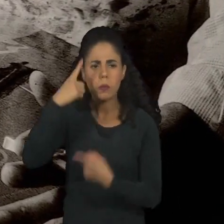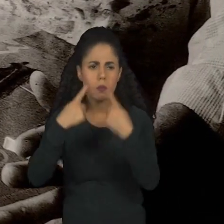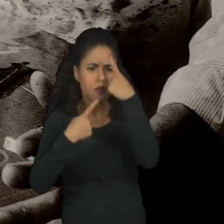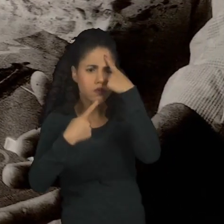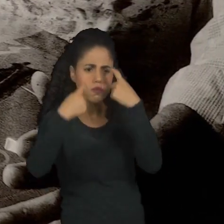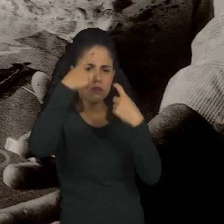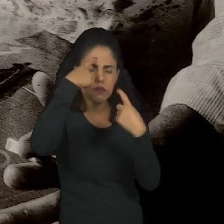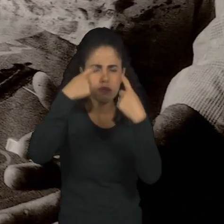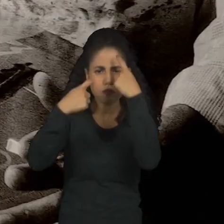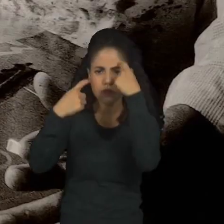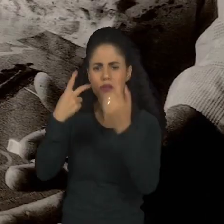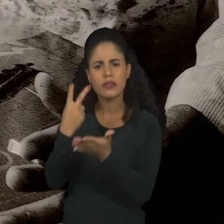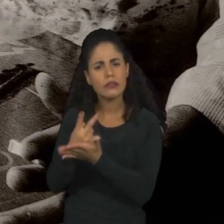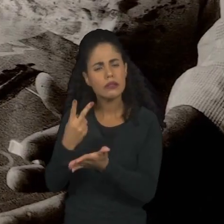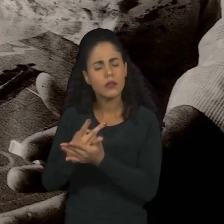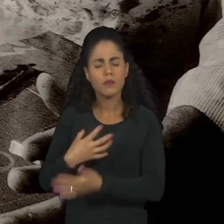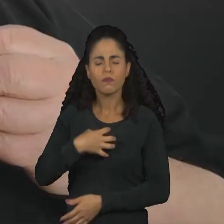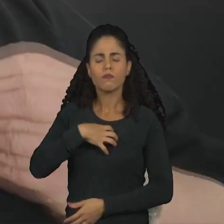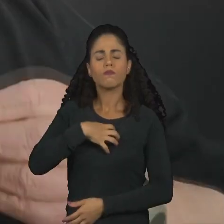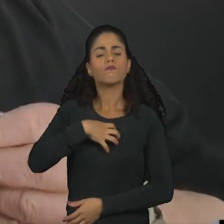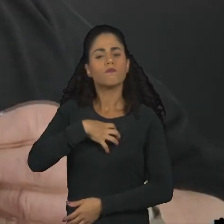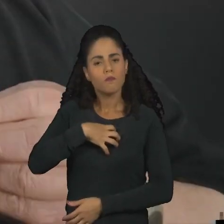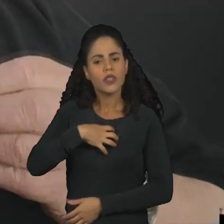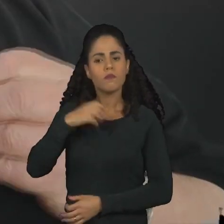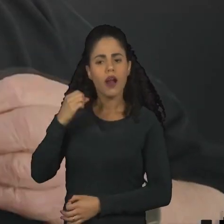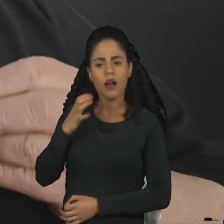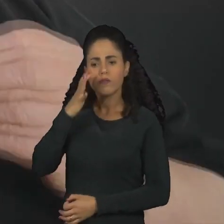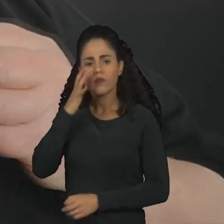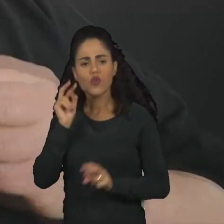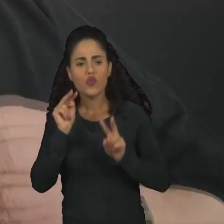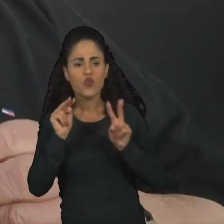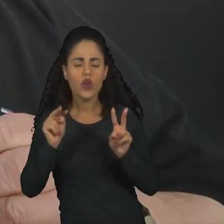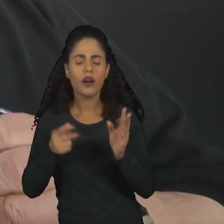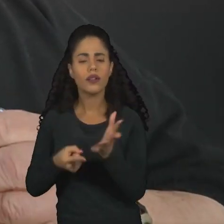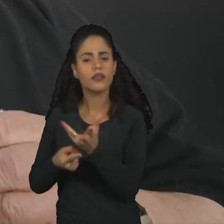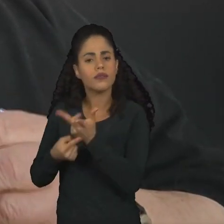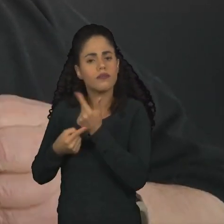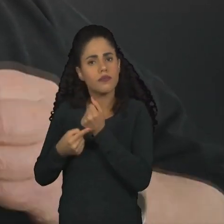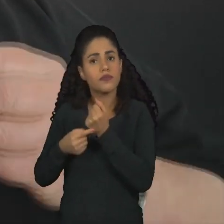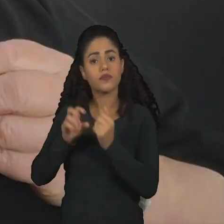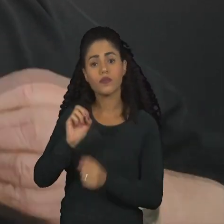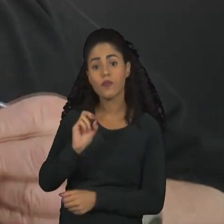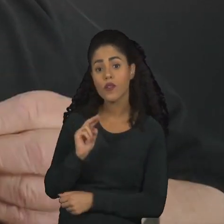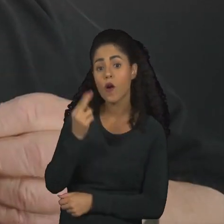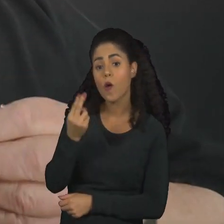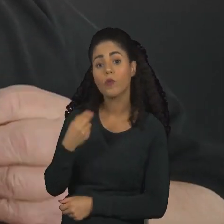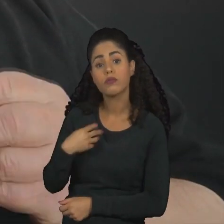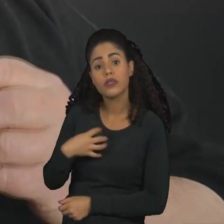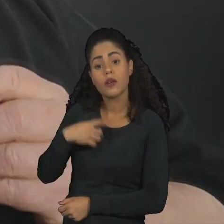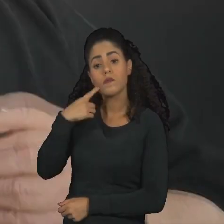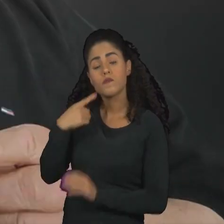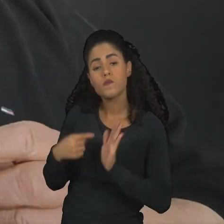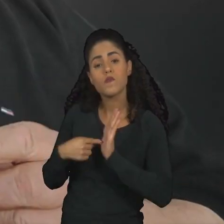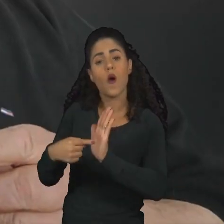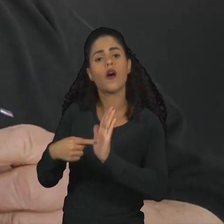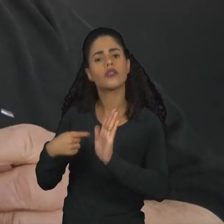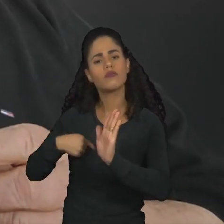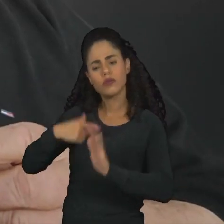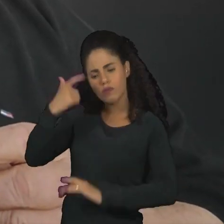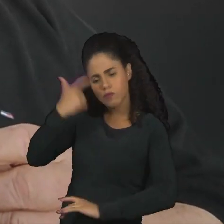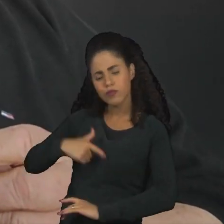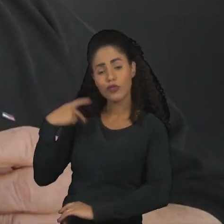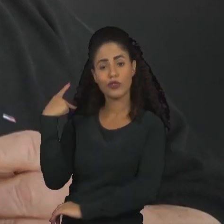inventadas todo dia como apreciação da arte, ou que seja arte, é uma demonstração de um caráter